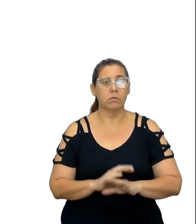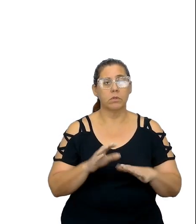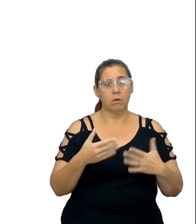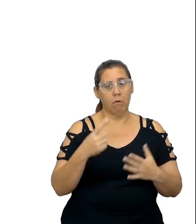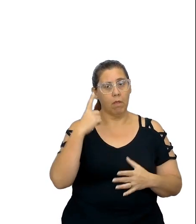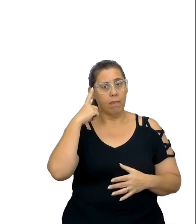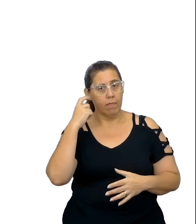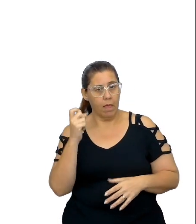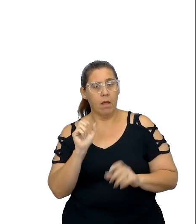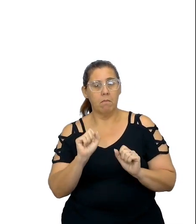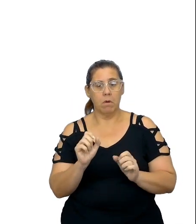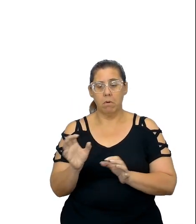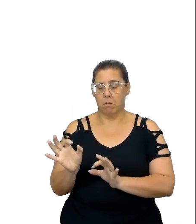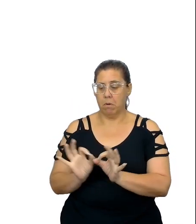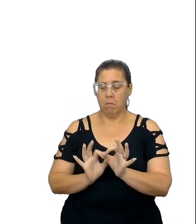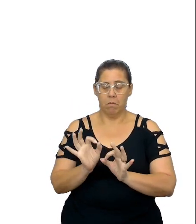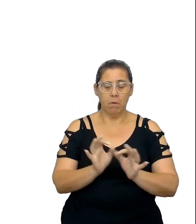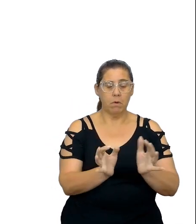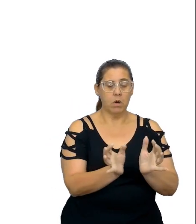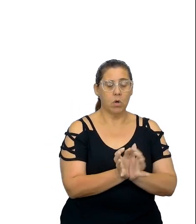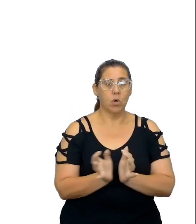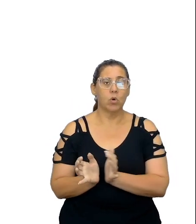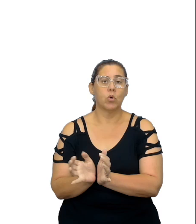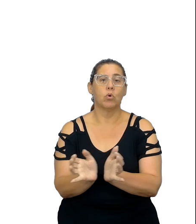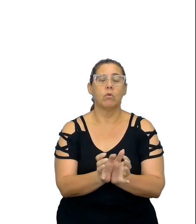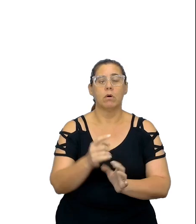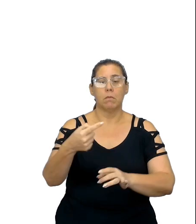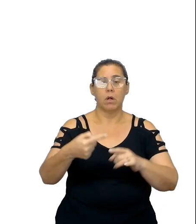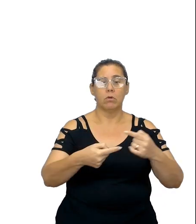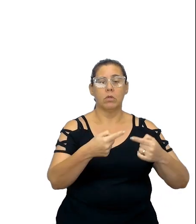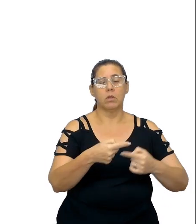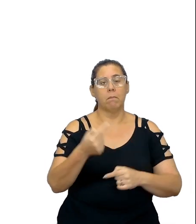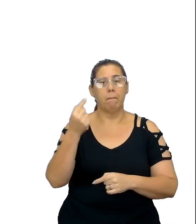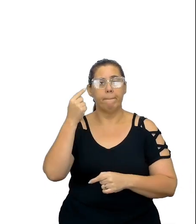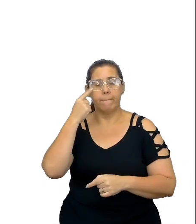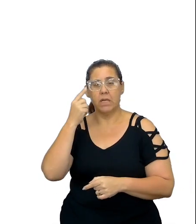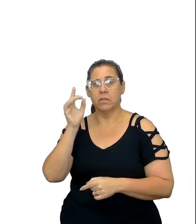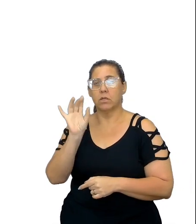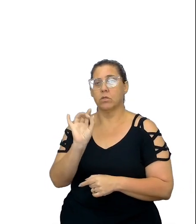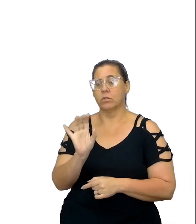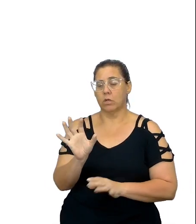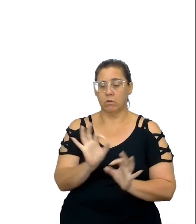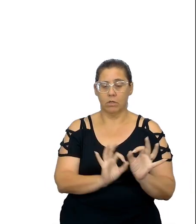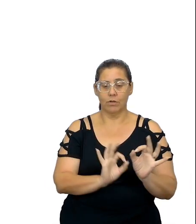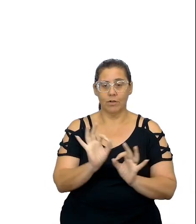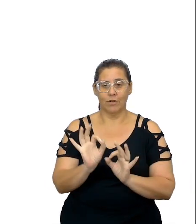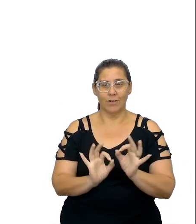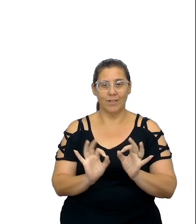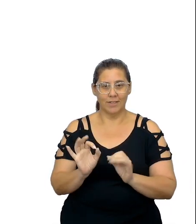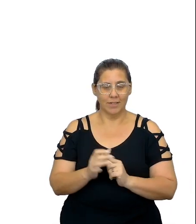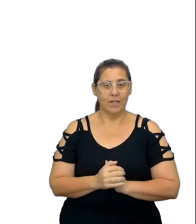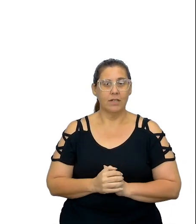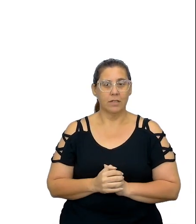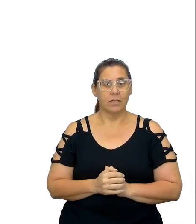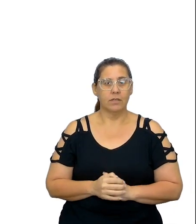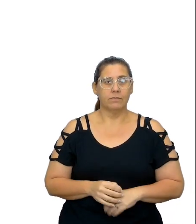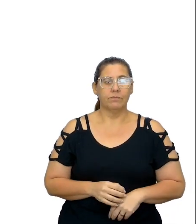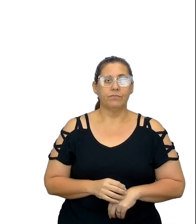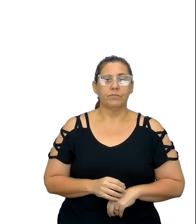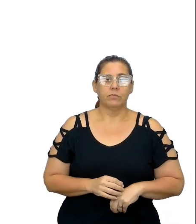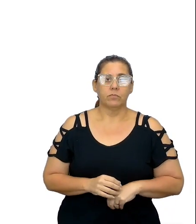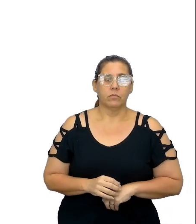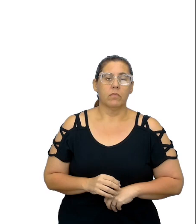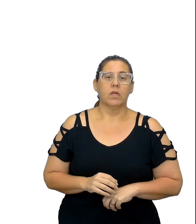possam formar grupos, né, para o debate, pensando apenas nessa organização geral e que se pode